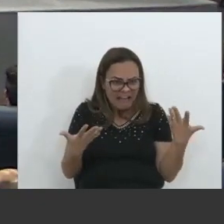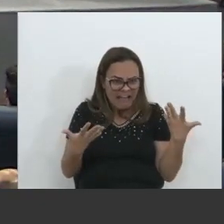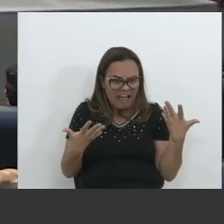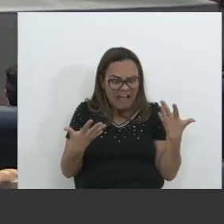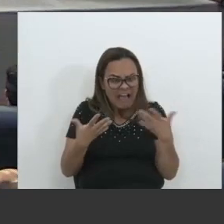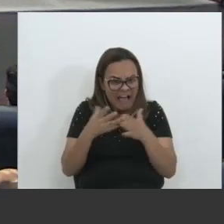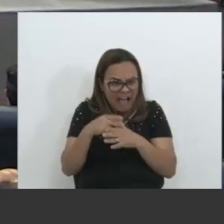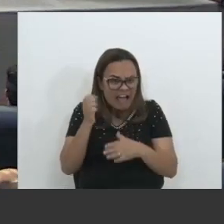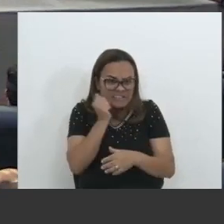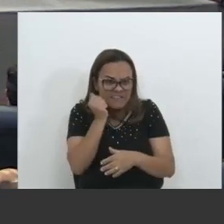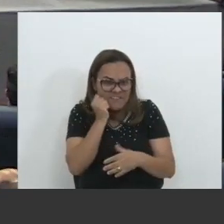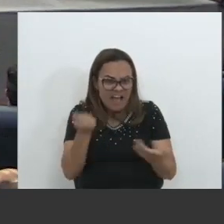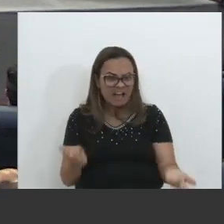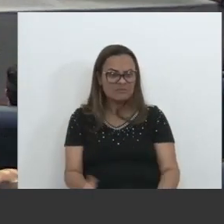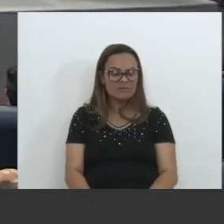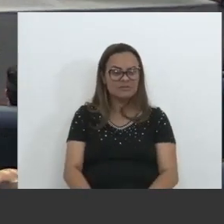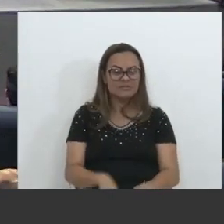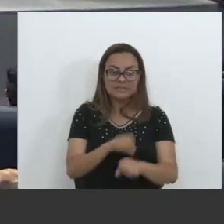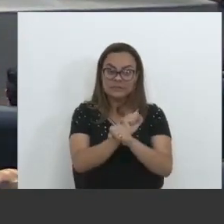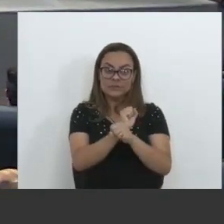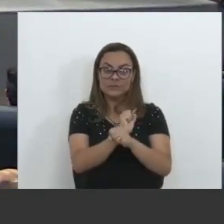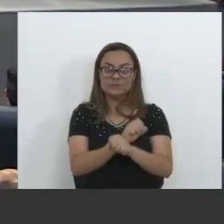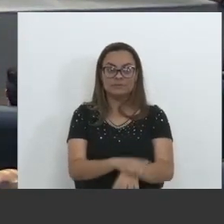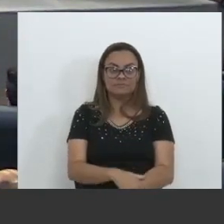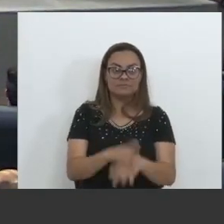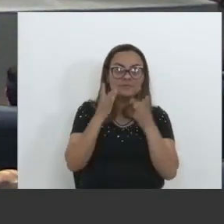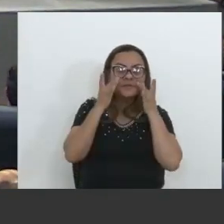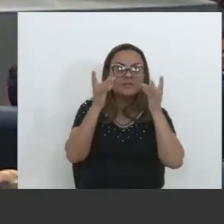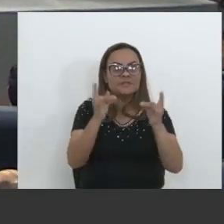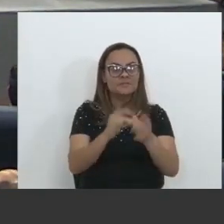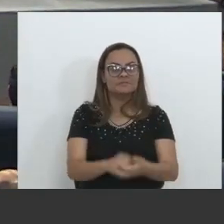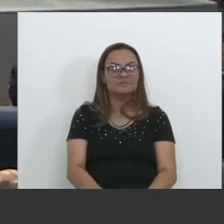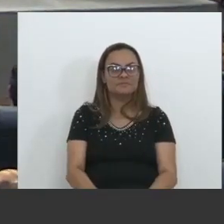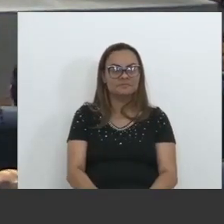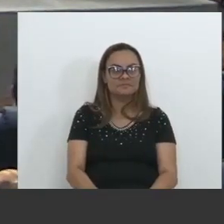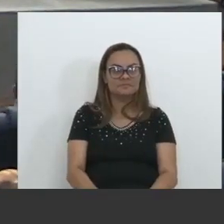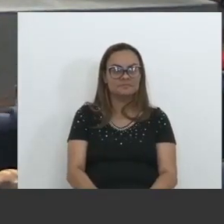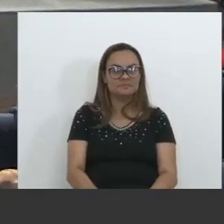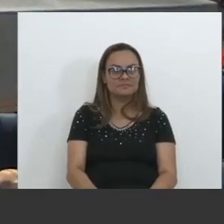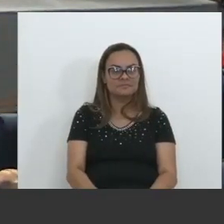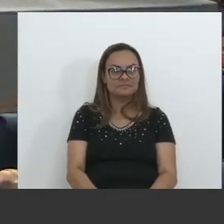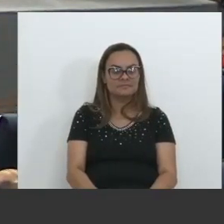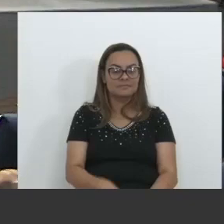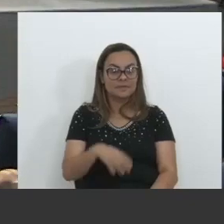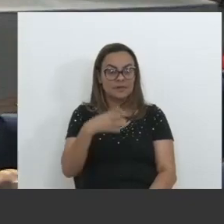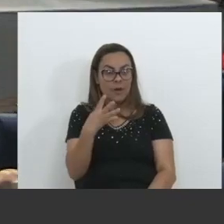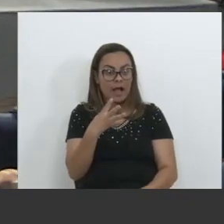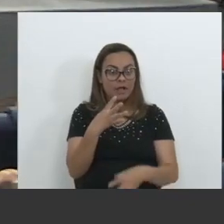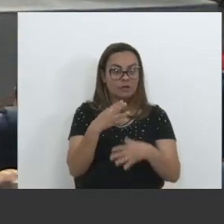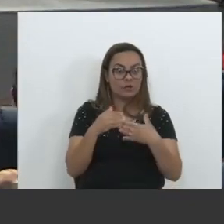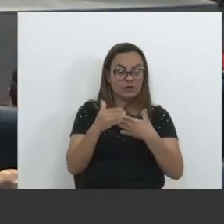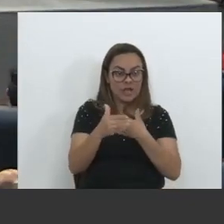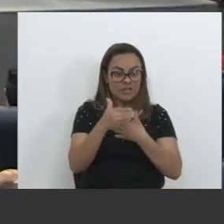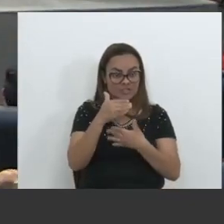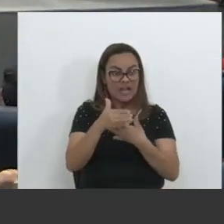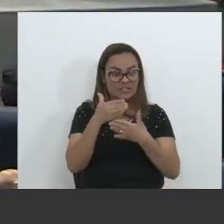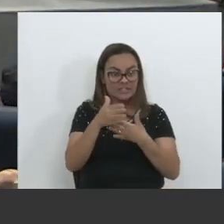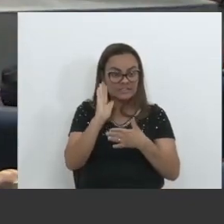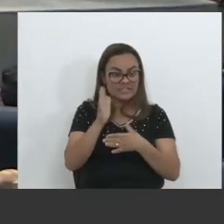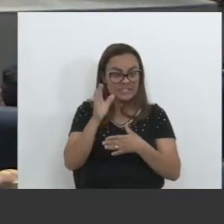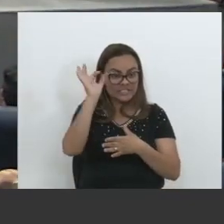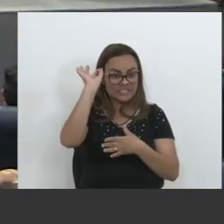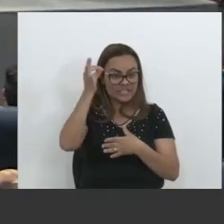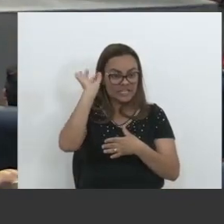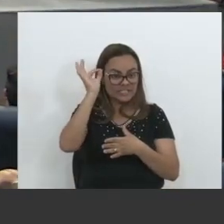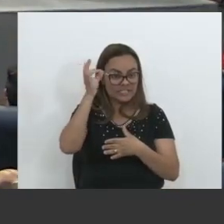hein Ei espera aí atenção CR deec é o top de quatro já vai tch tch já